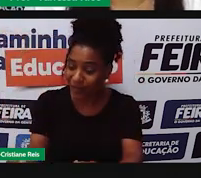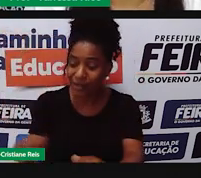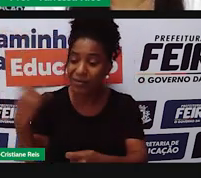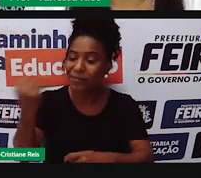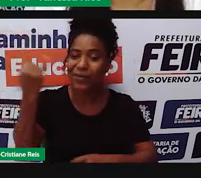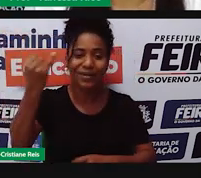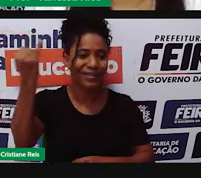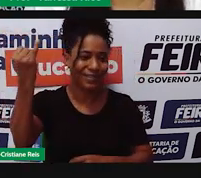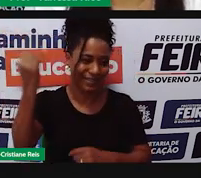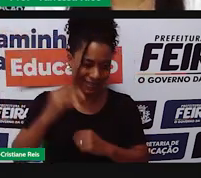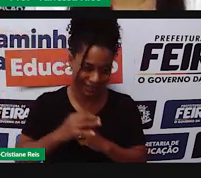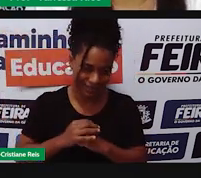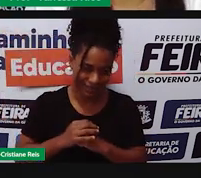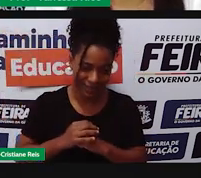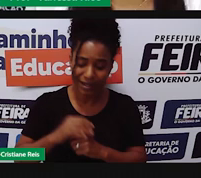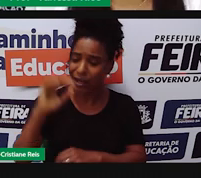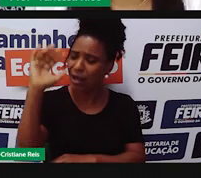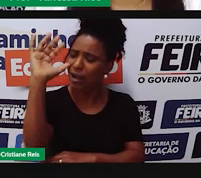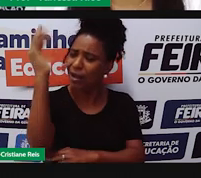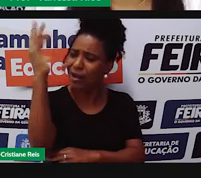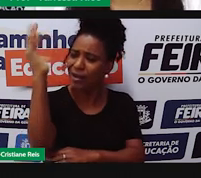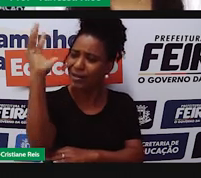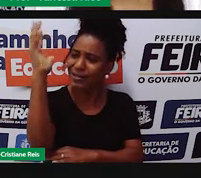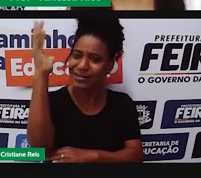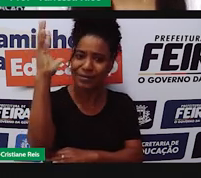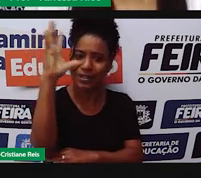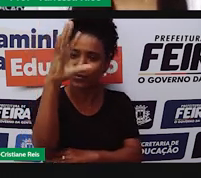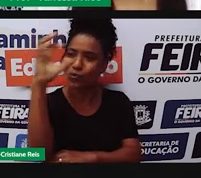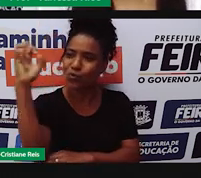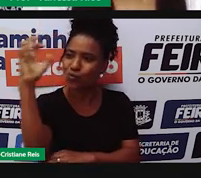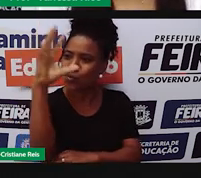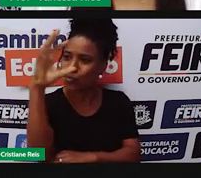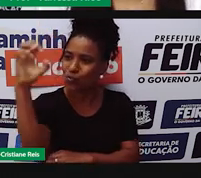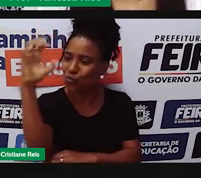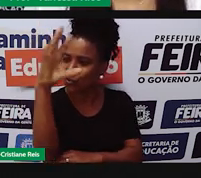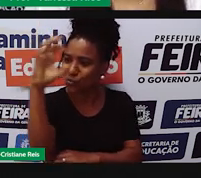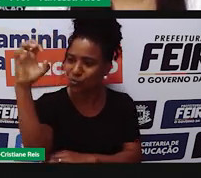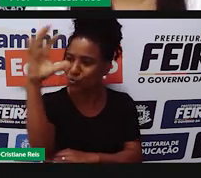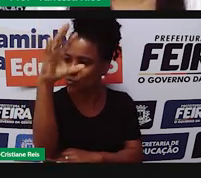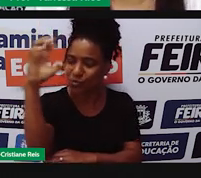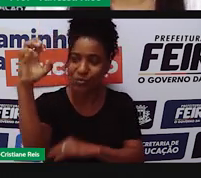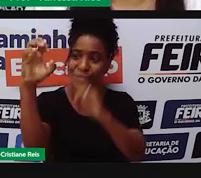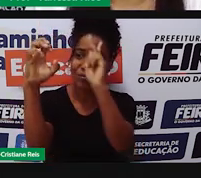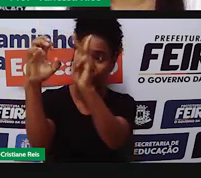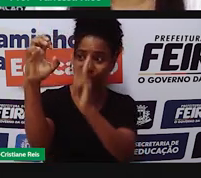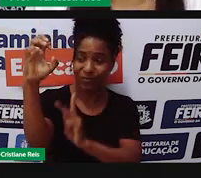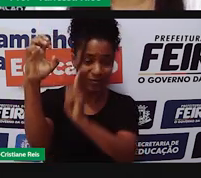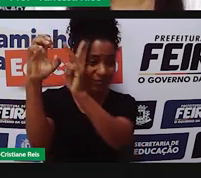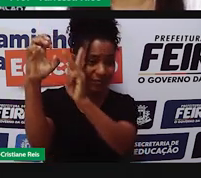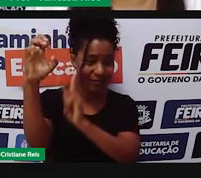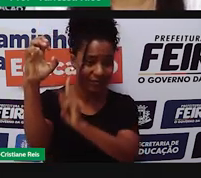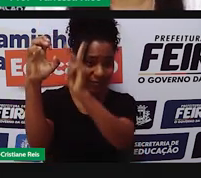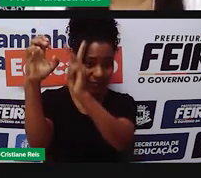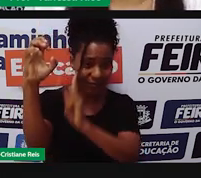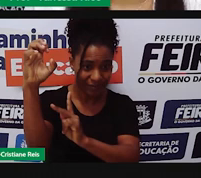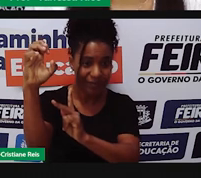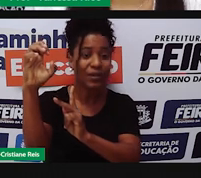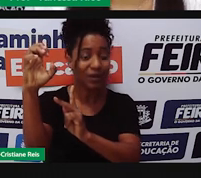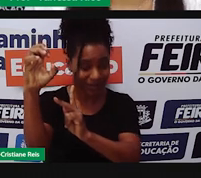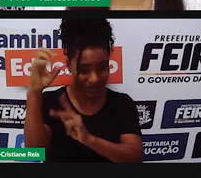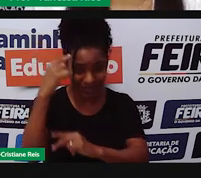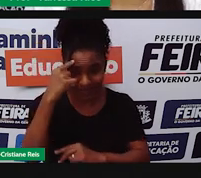seu próprio alimento, chamado aí de seres autótrofos. Elas realizam um processo